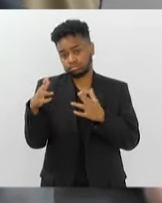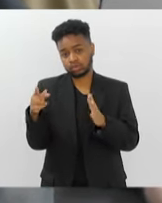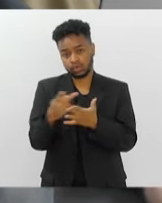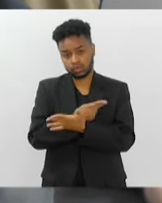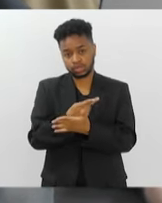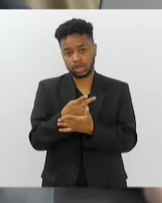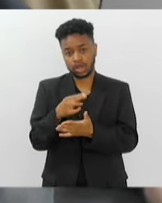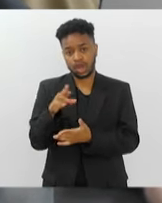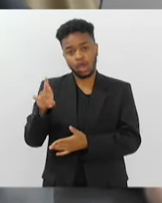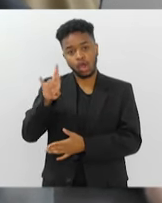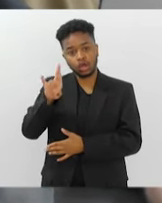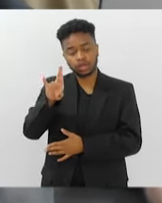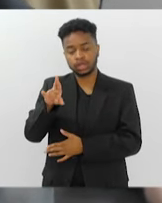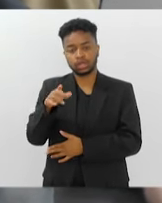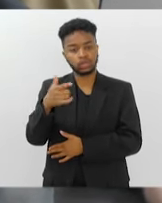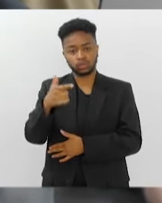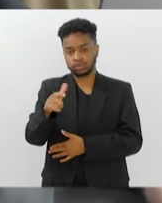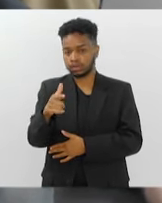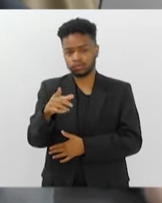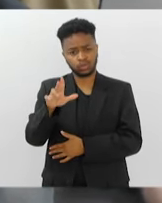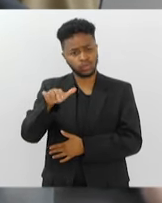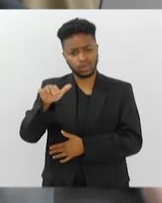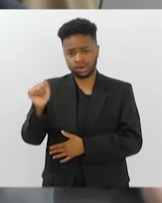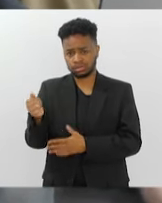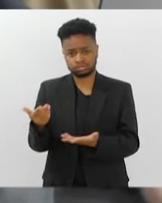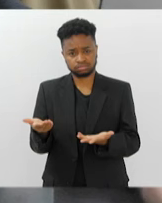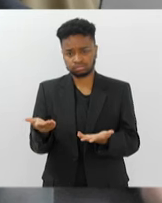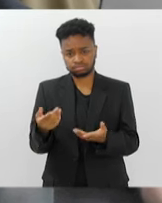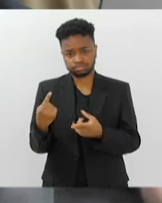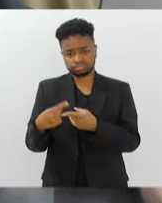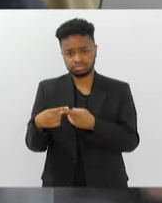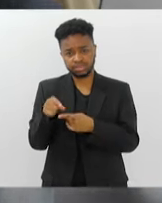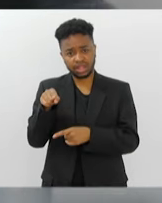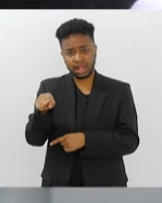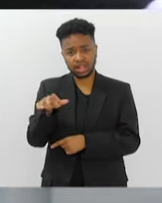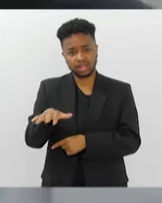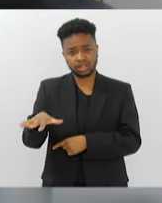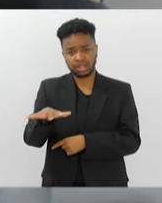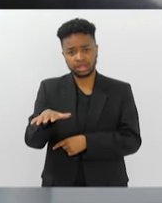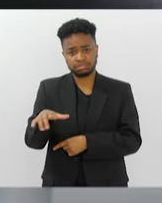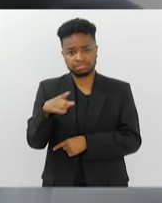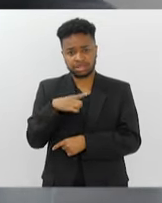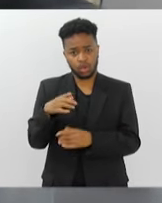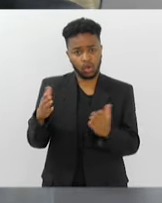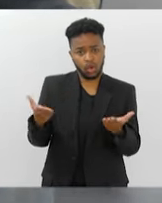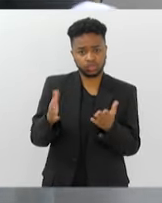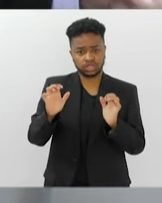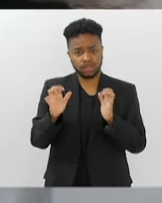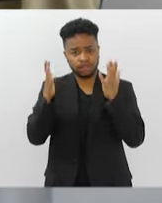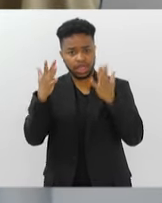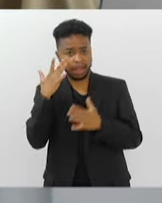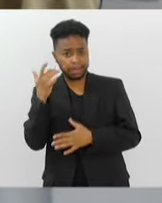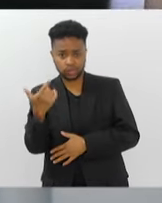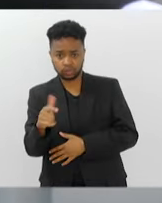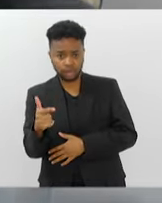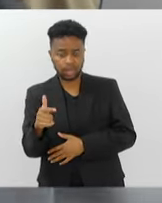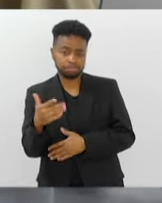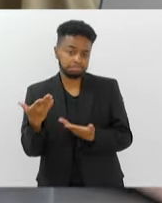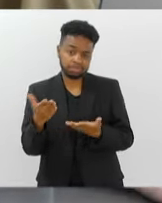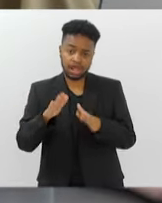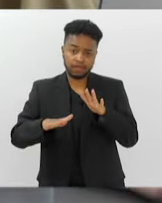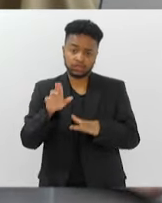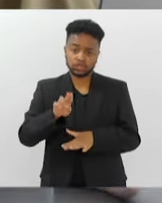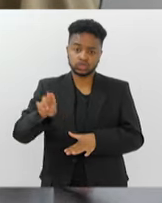rio nunca teve nunca teve Exatamente porque ali hoje tem evento amanhã não tem um espaço que às vezes utilizam